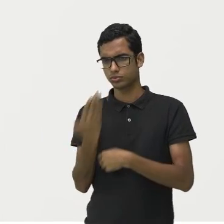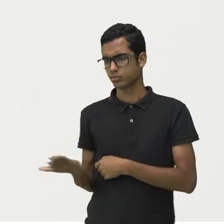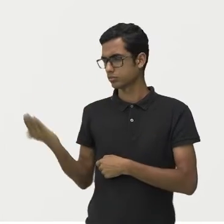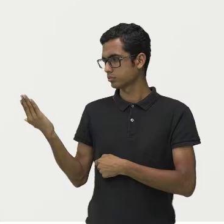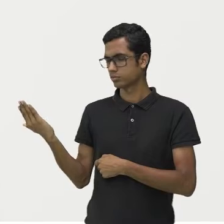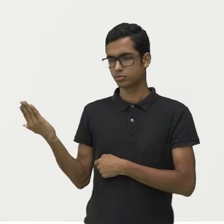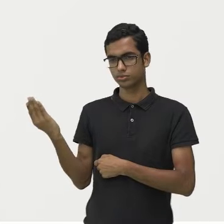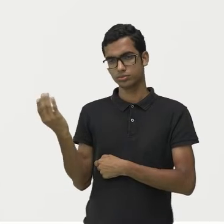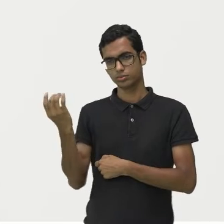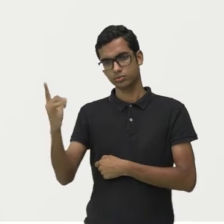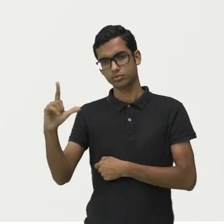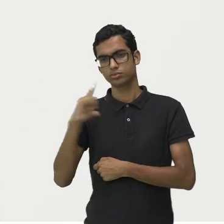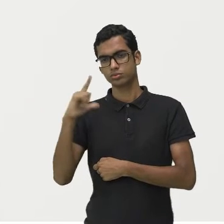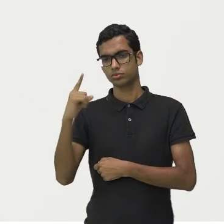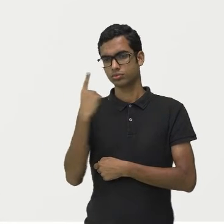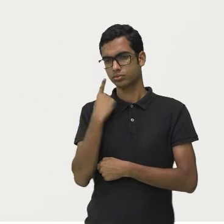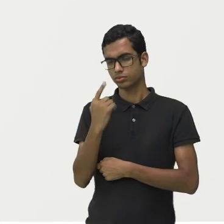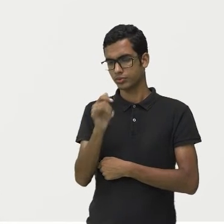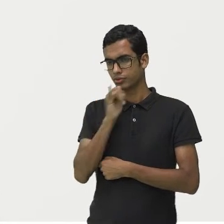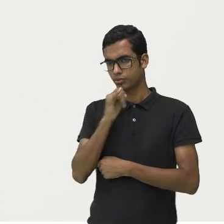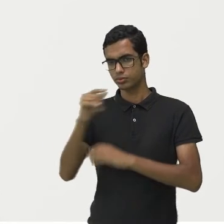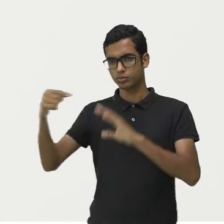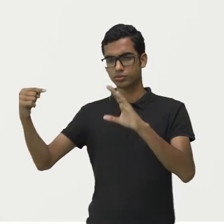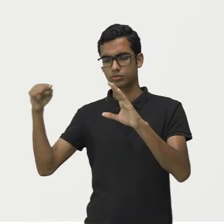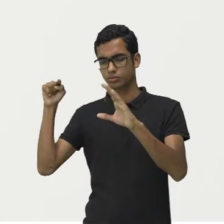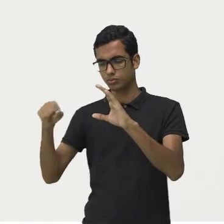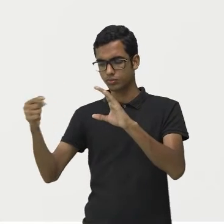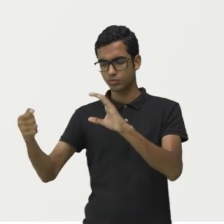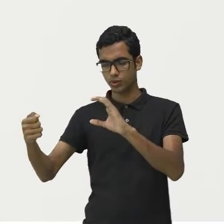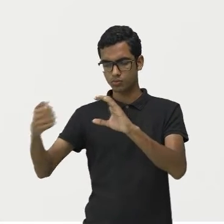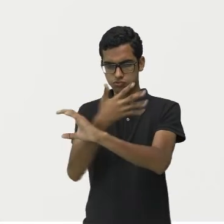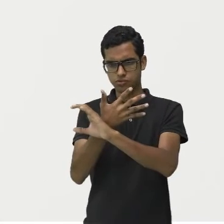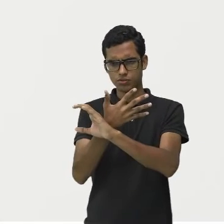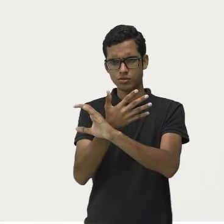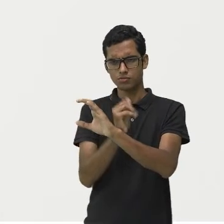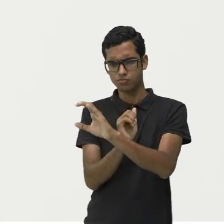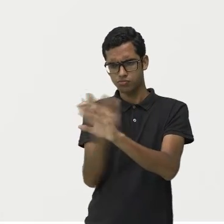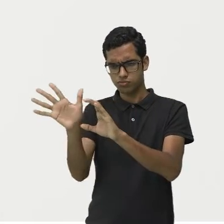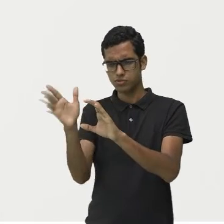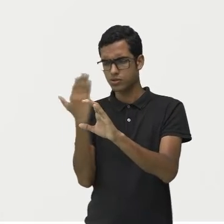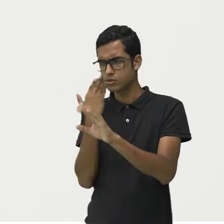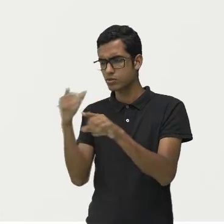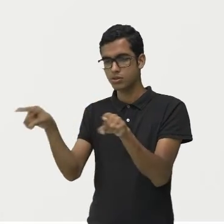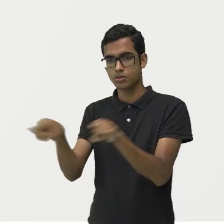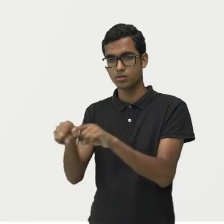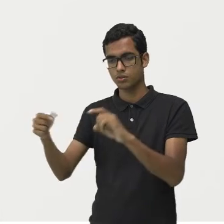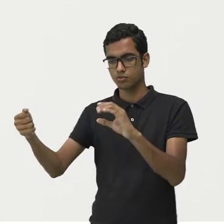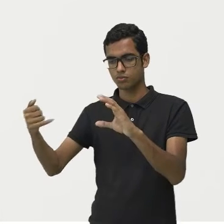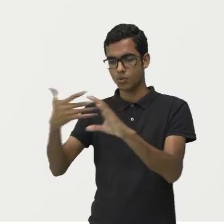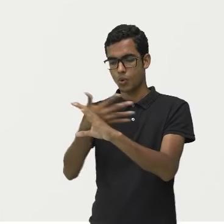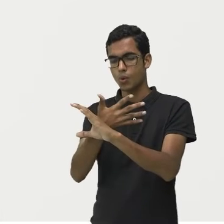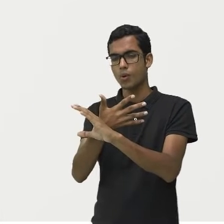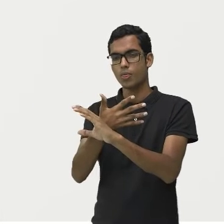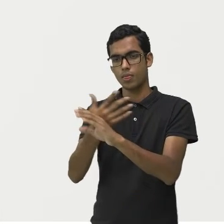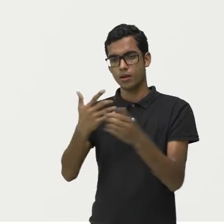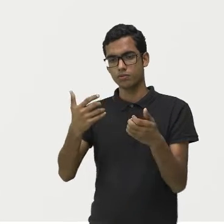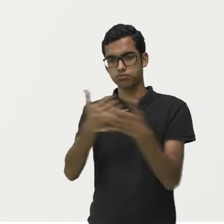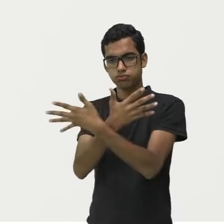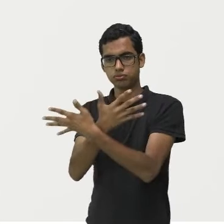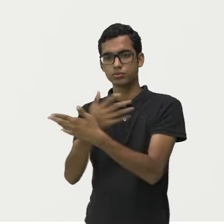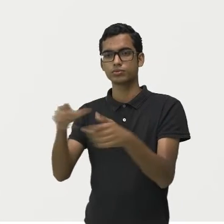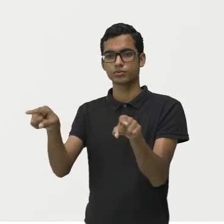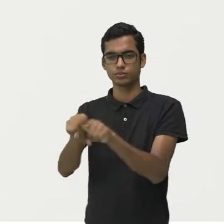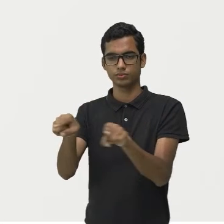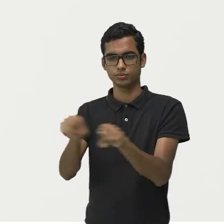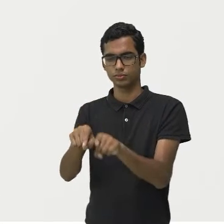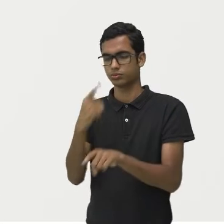né? Quando esses raios, eles chegam no espelho, eles refletem. Eles batem no espelho